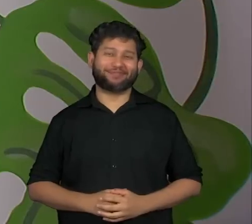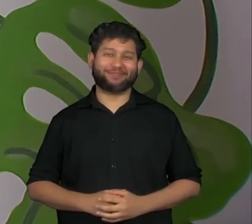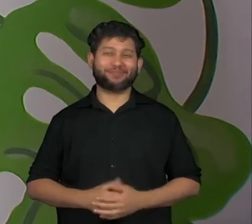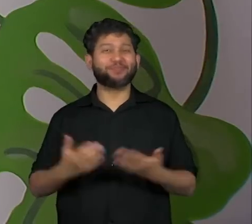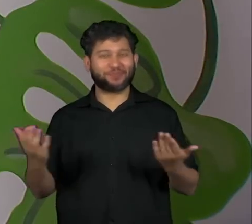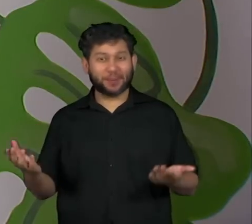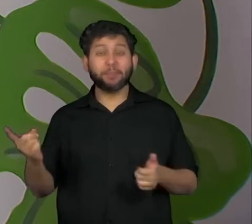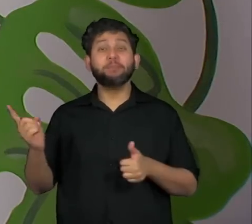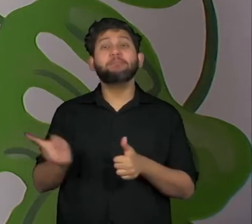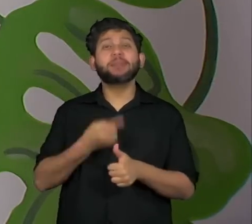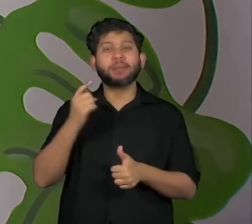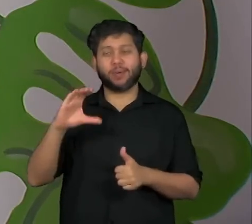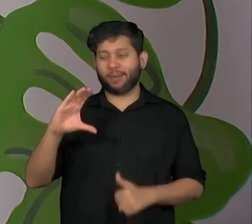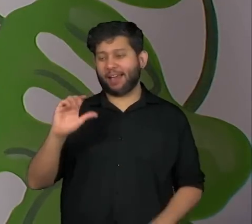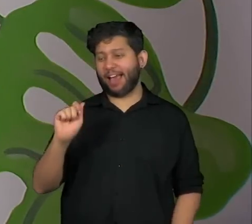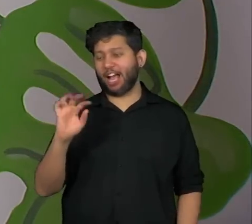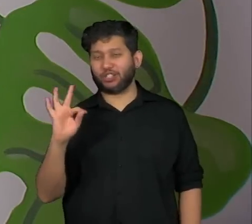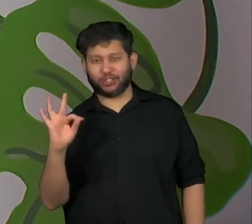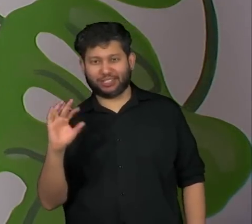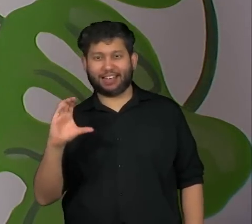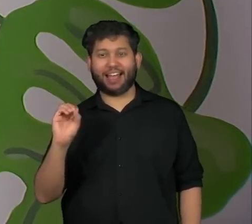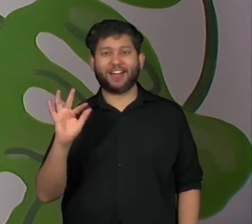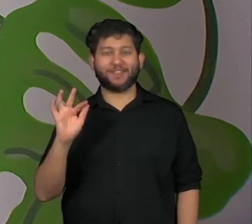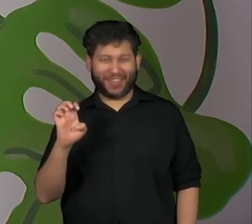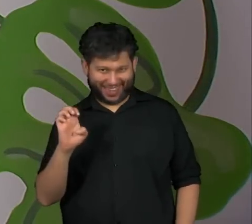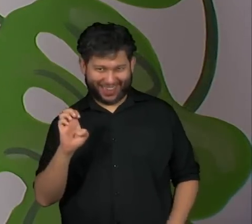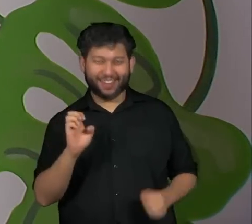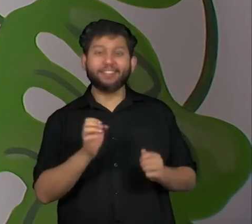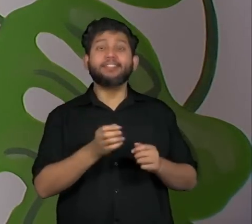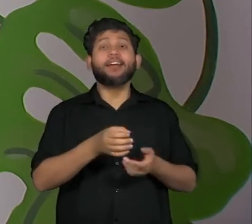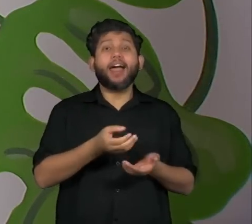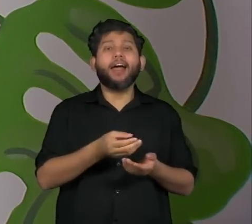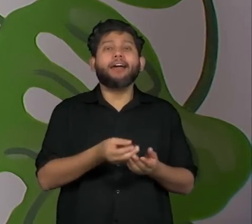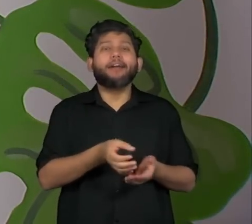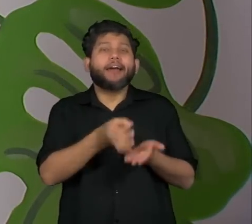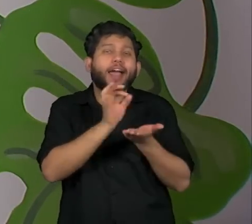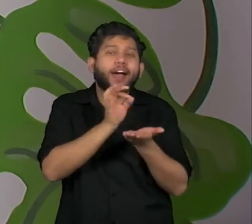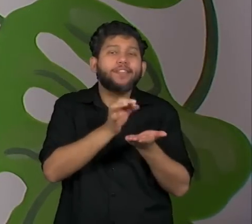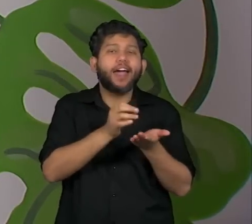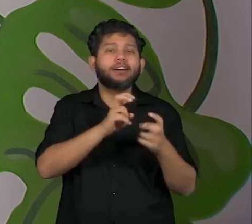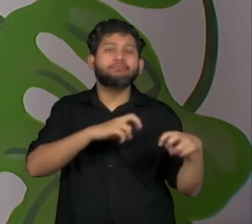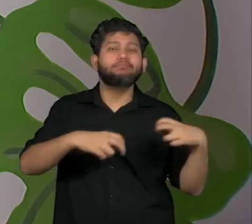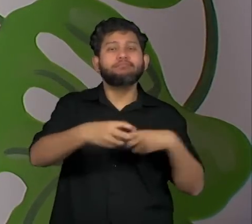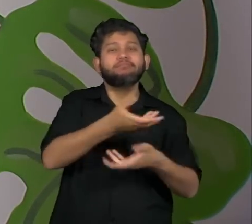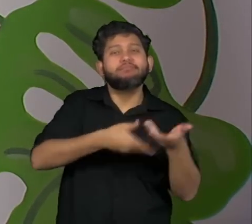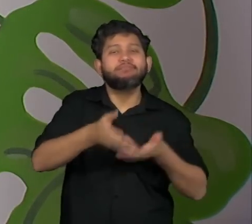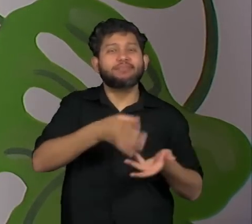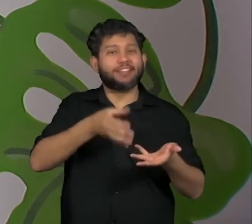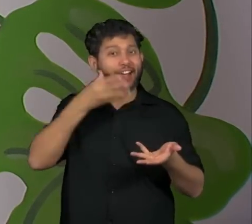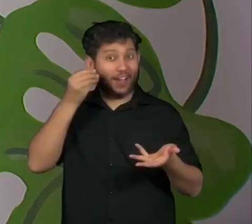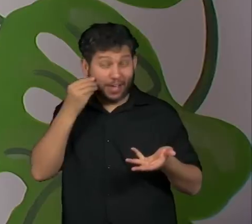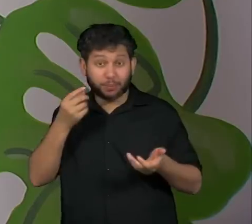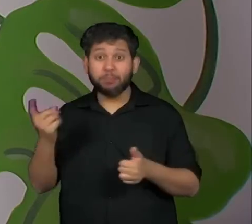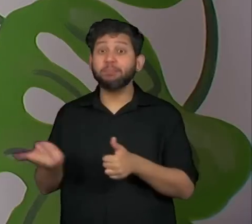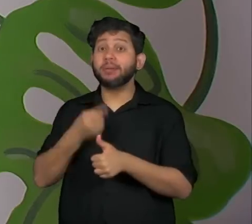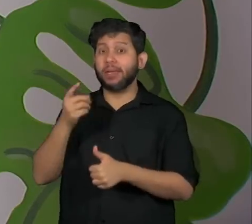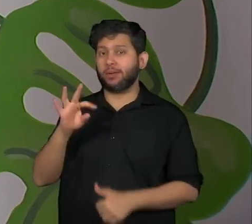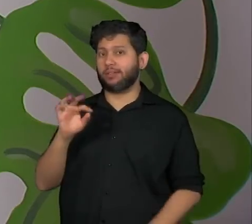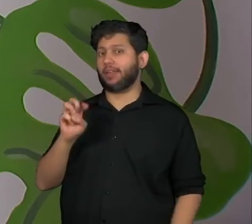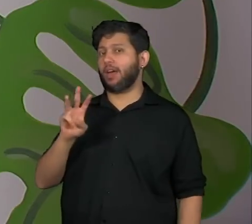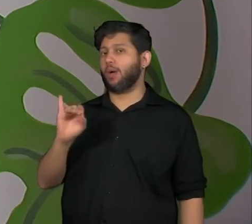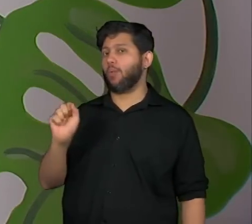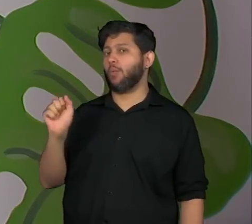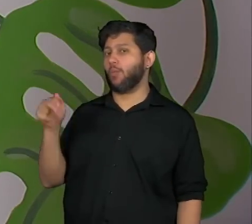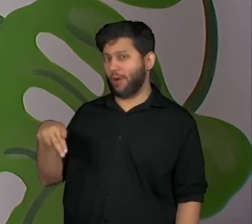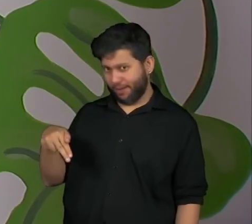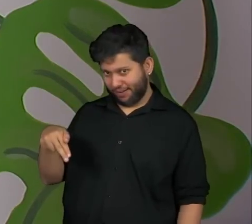O primeiro Cat Café, ou café de gato, surgiu em 1998 em Taiwan. Depois se espalhou pelo Japão,